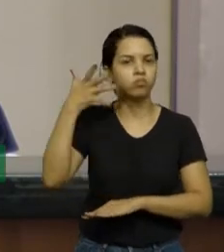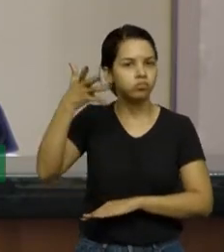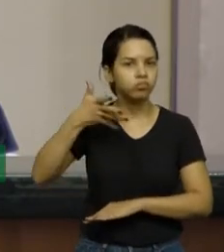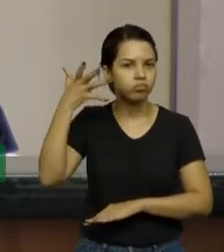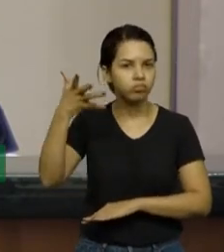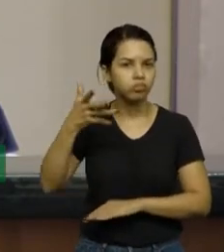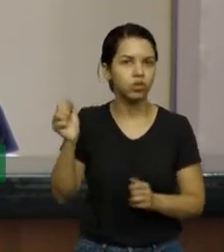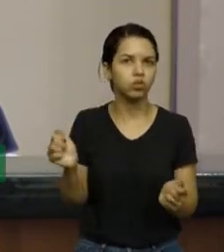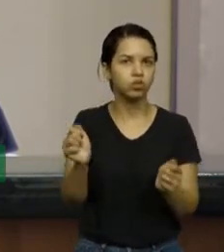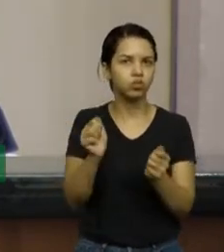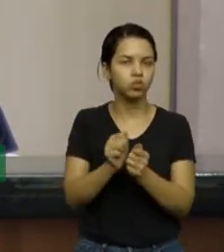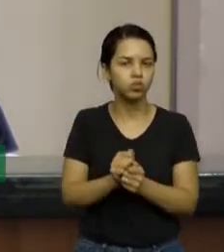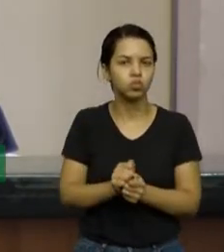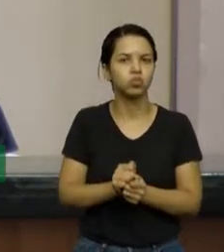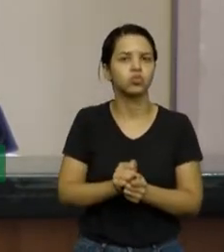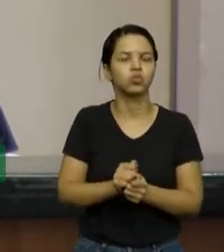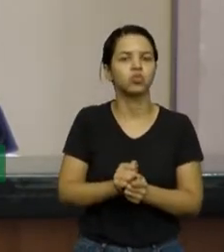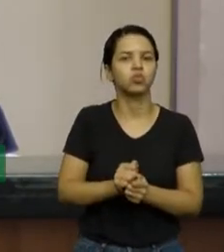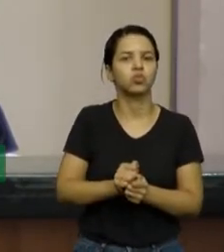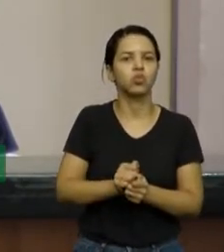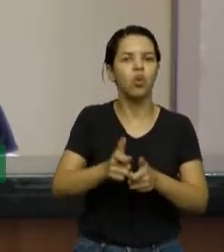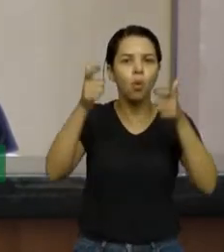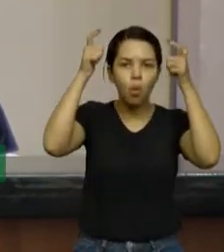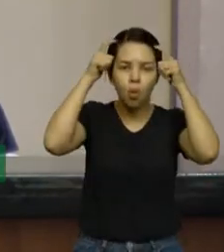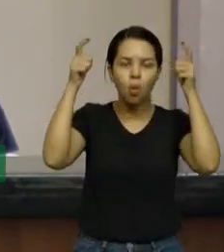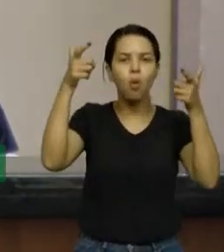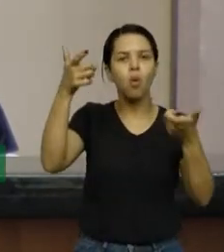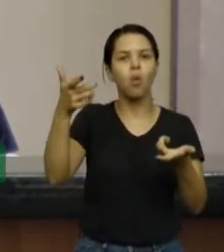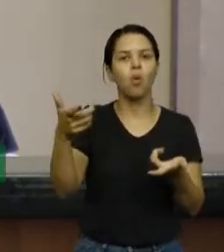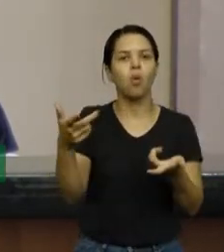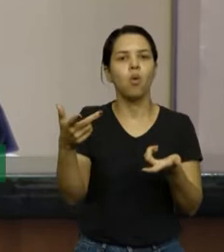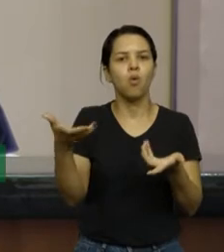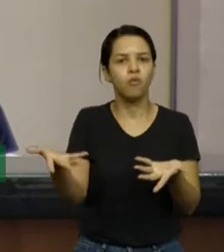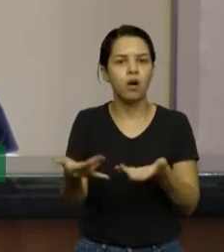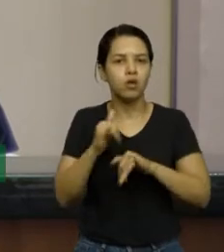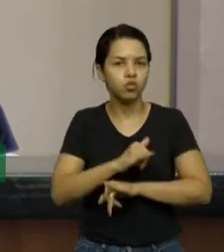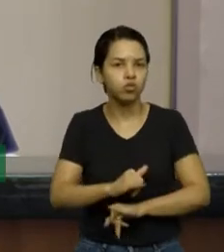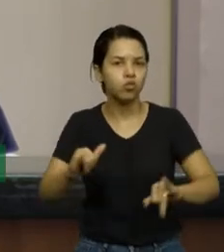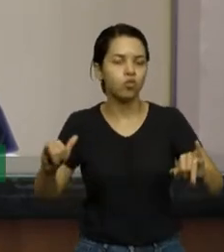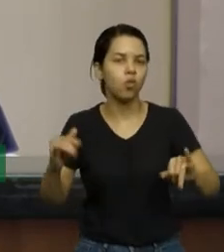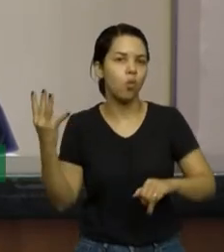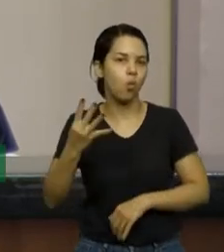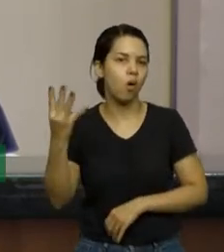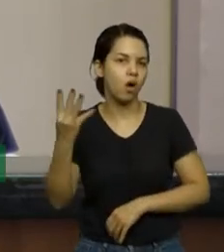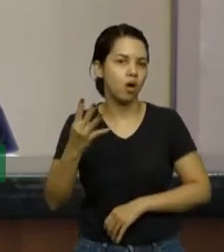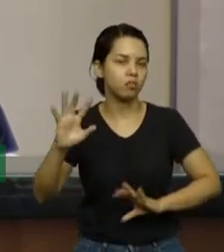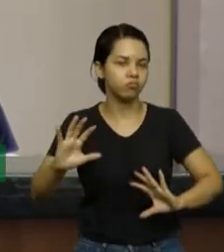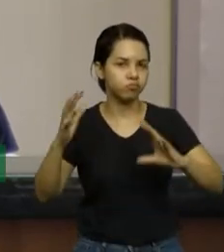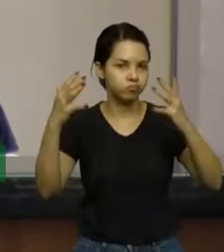da palavra e divulgar a quarta Expo Abdon Batista,